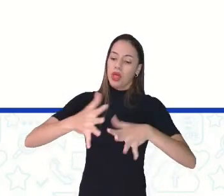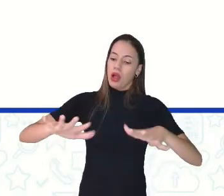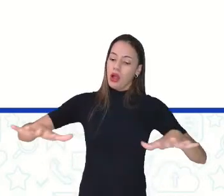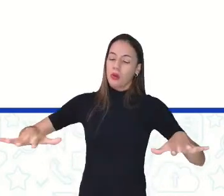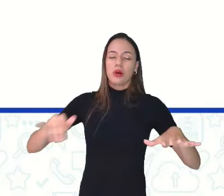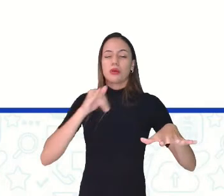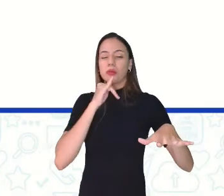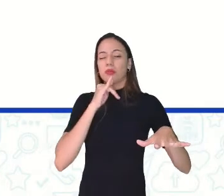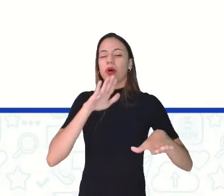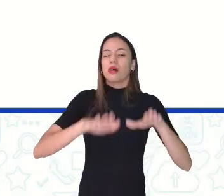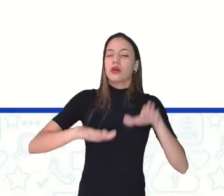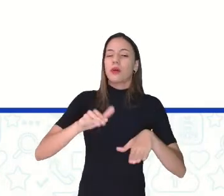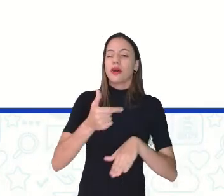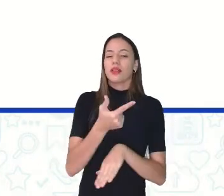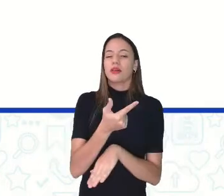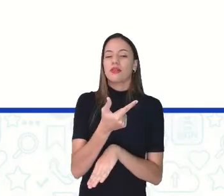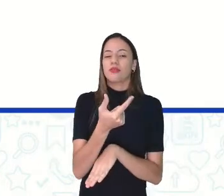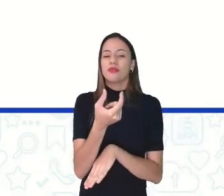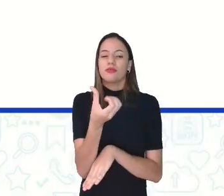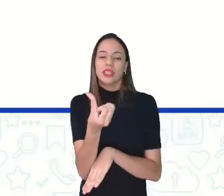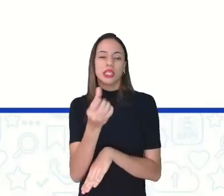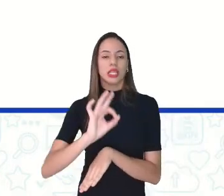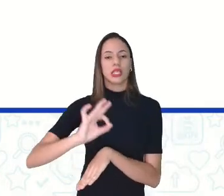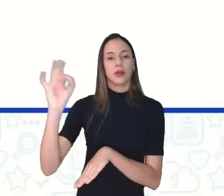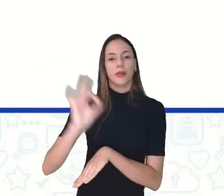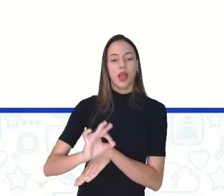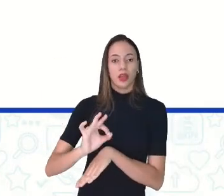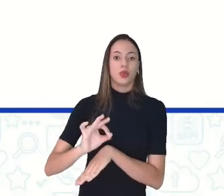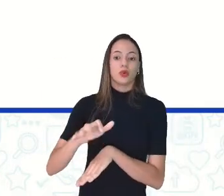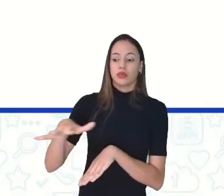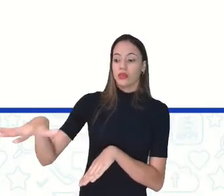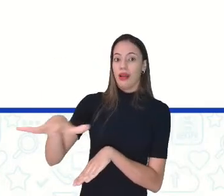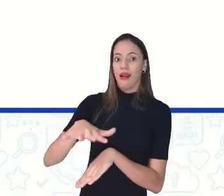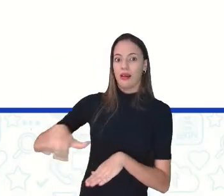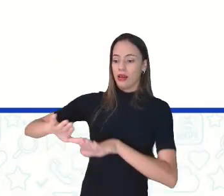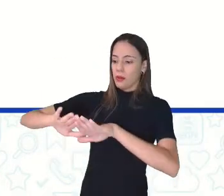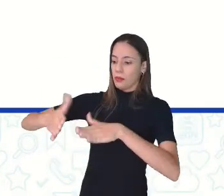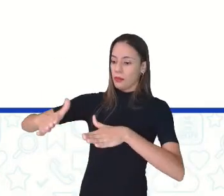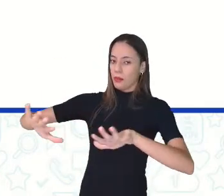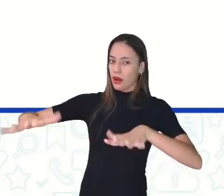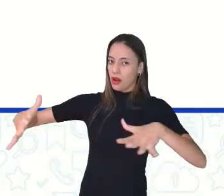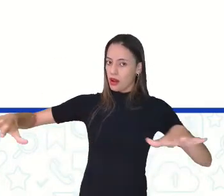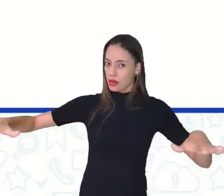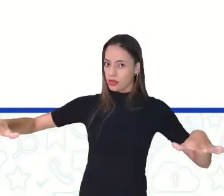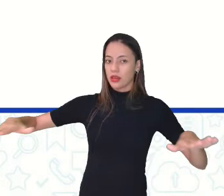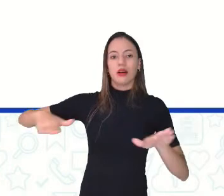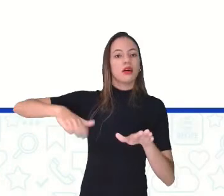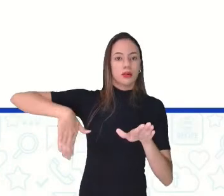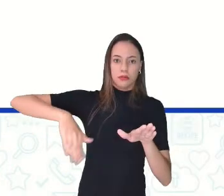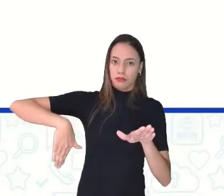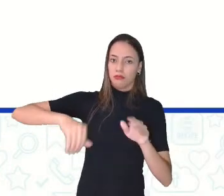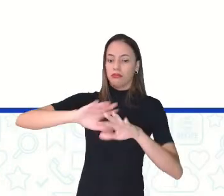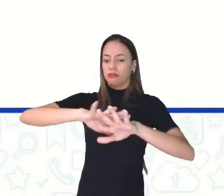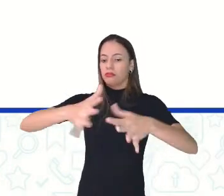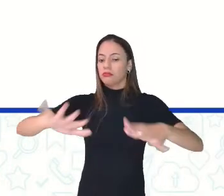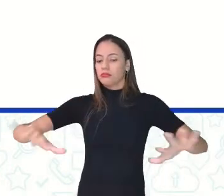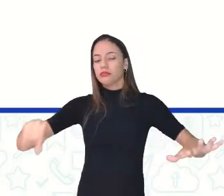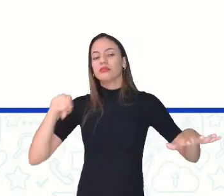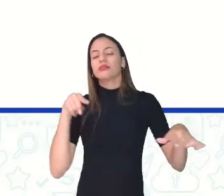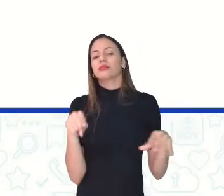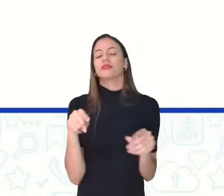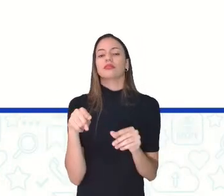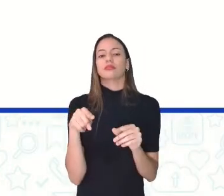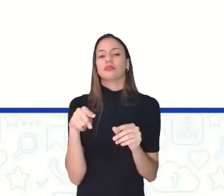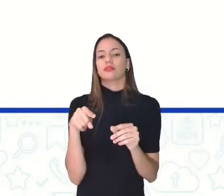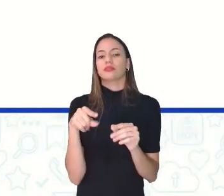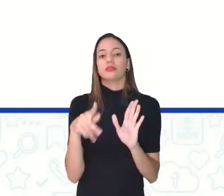de 26,5% de unidades de conservação em área marinha, ou seja, no litoral, que pertence aí